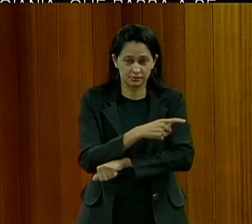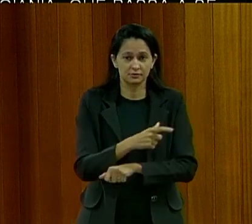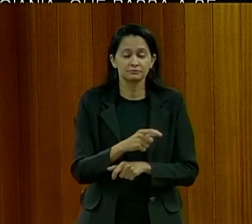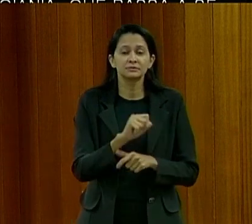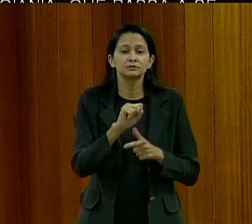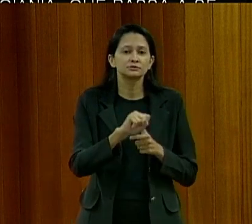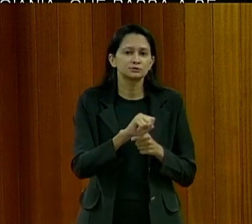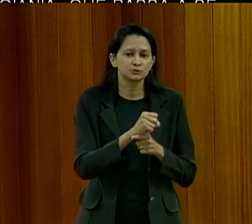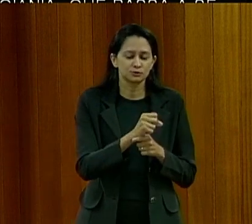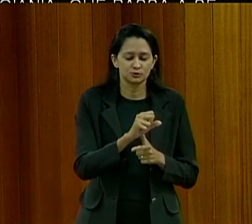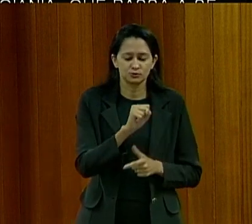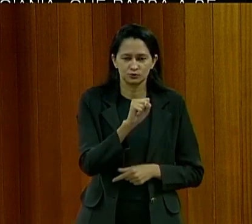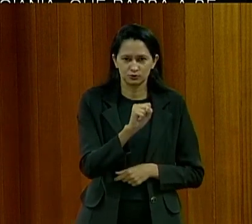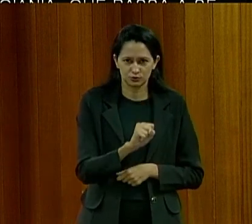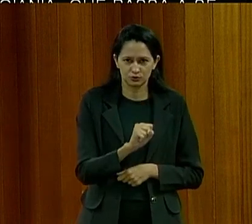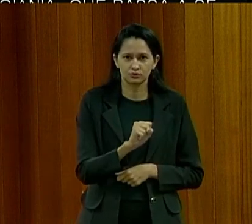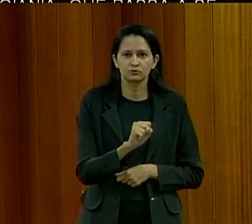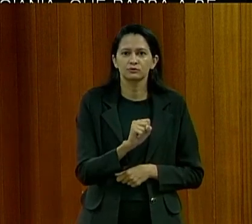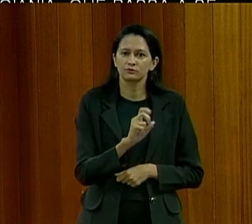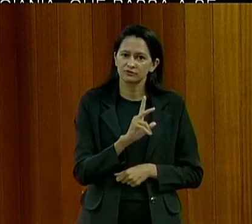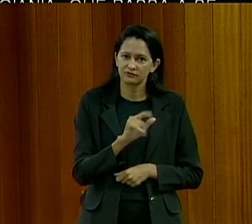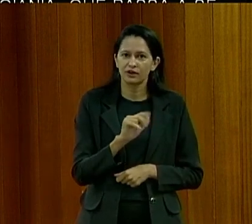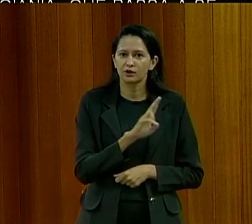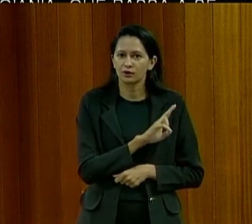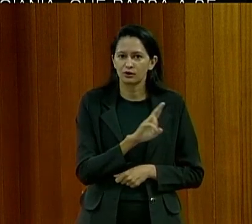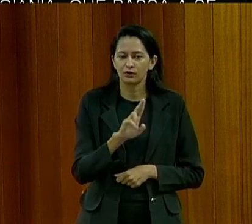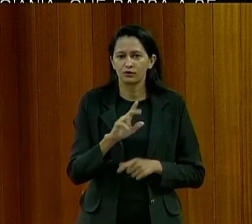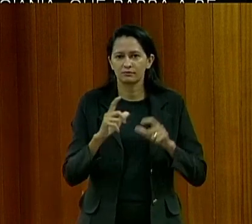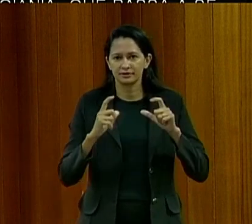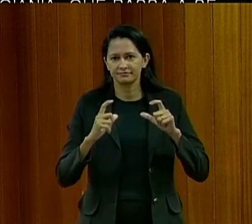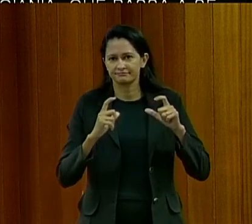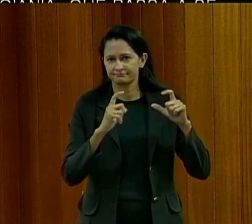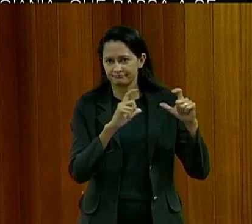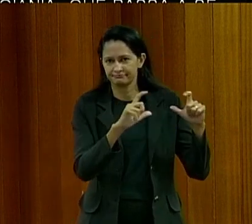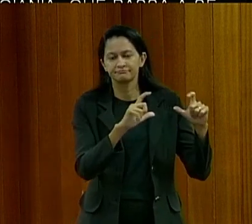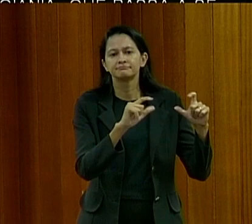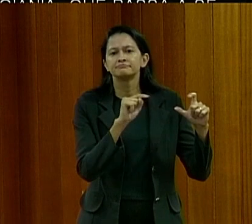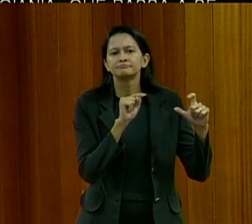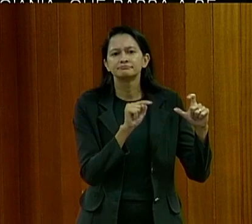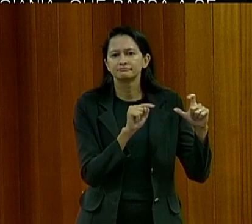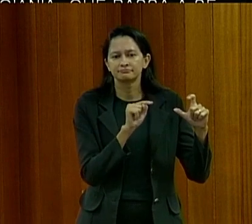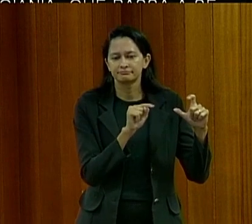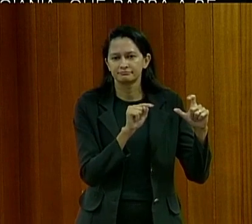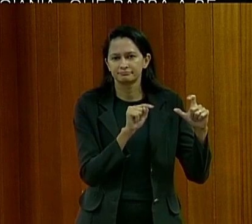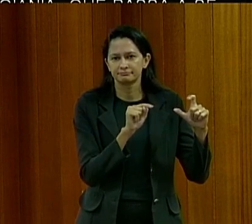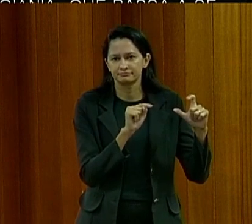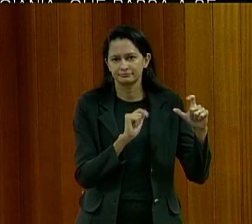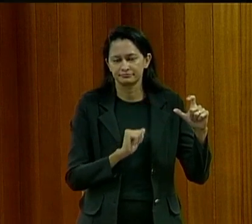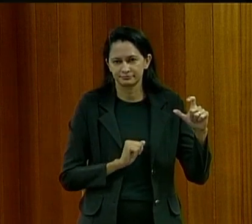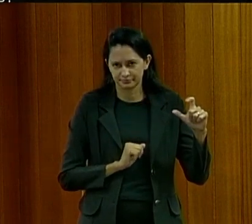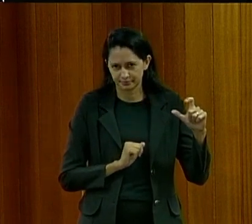no município de Goiânia, que passa a ser chamar Praça